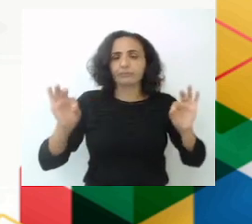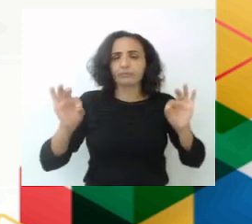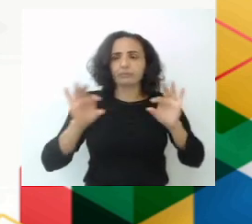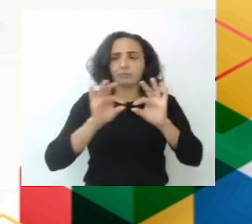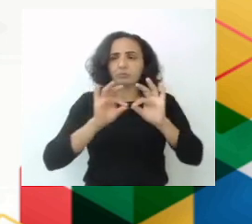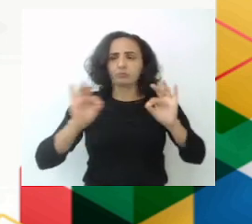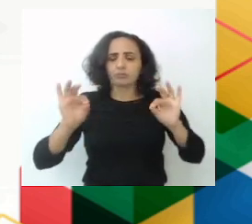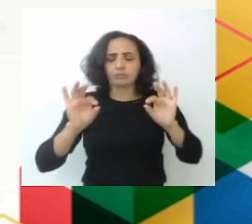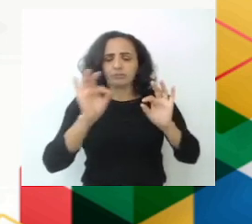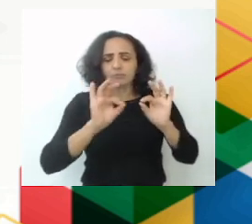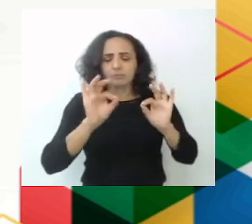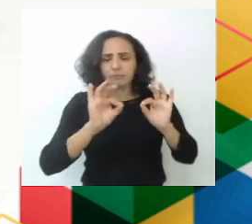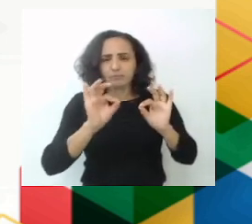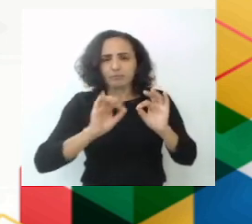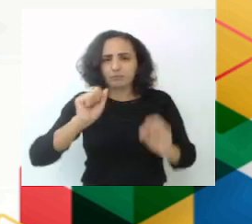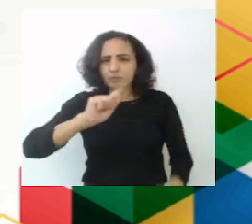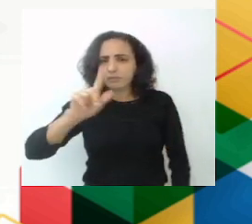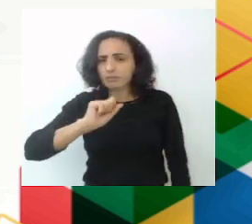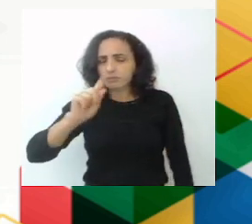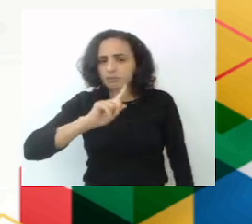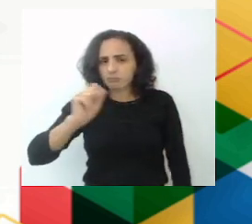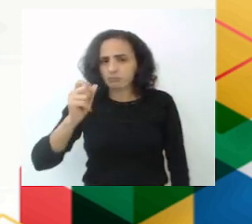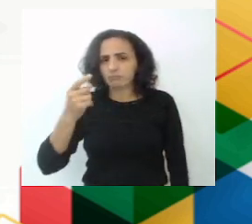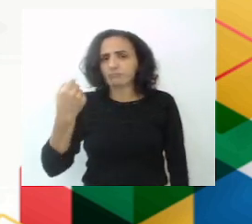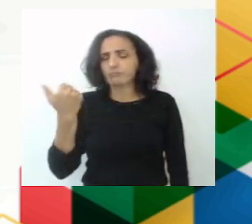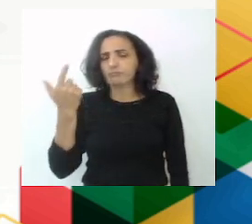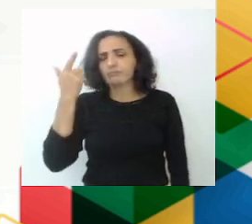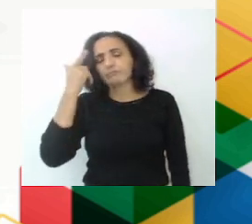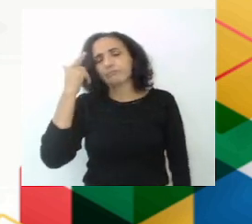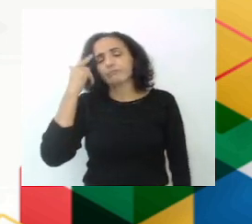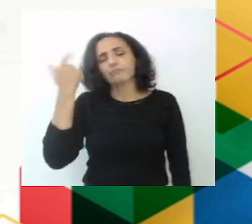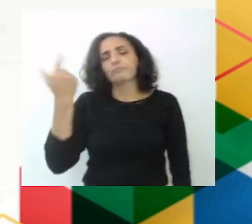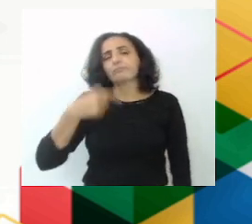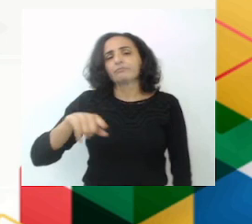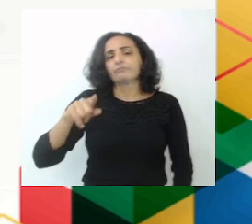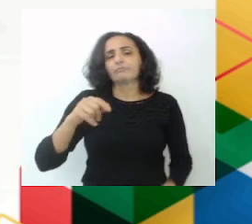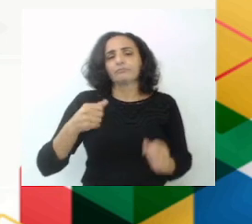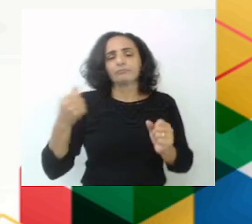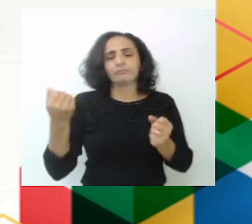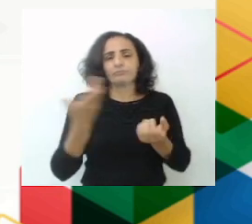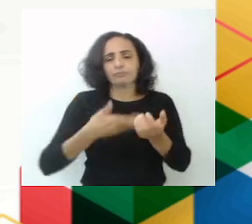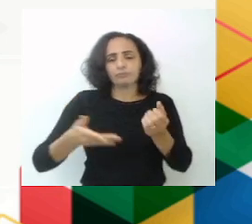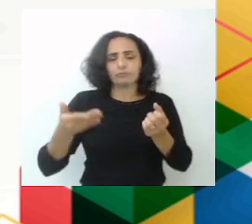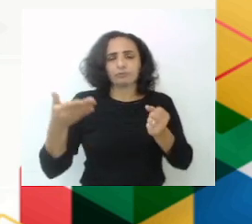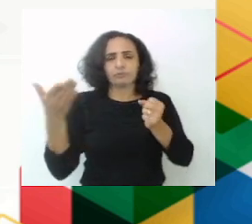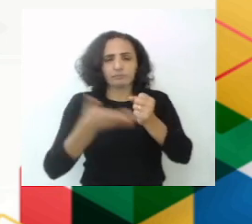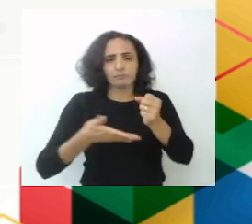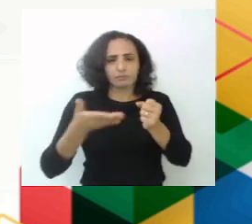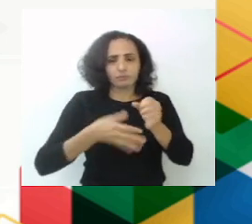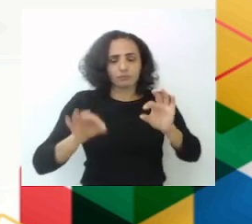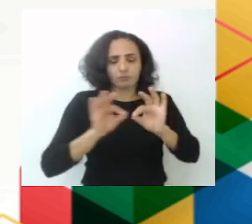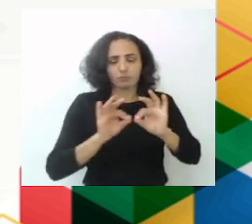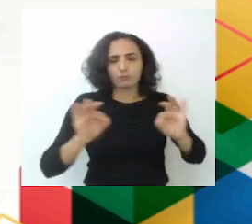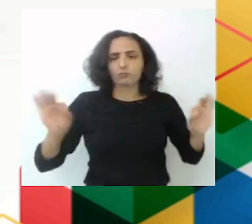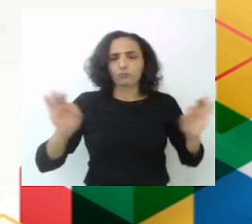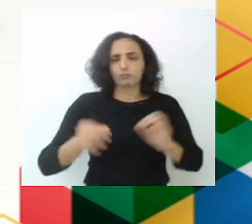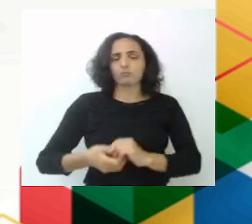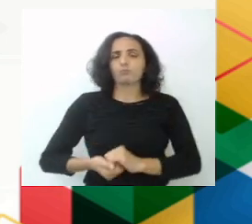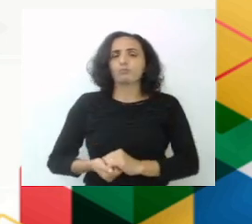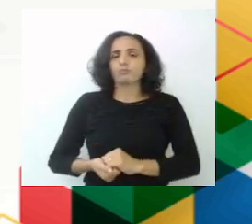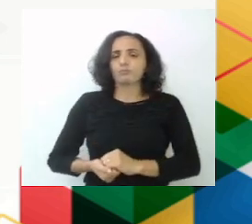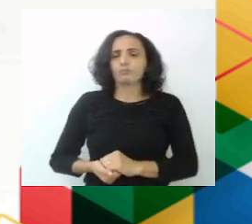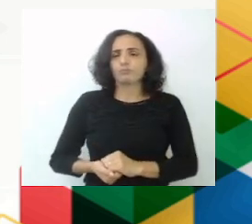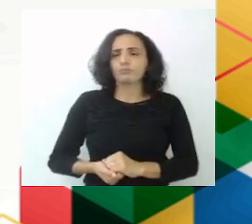eu estou destacando em azul, a gente vai ver já já que ele é uma das raízes das funções quadráticas. Agora, voltando